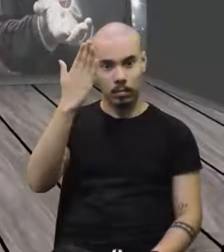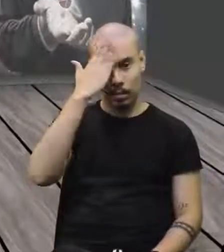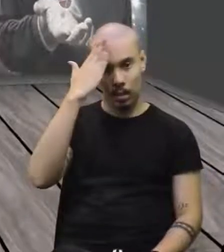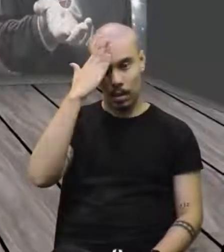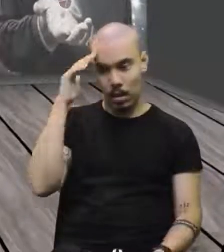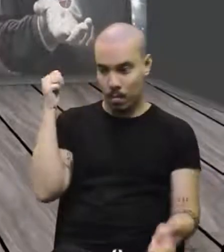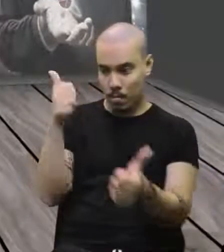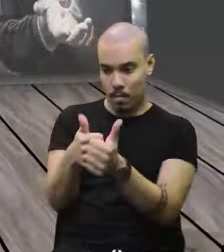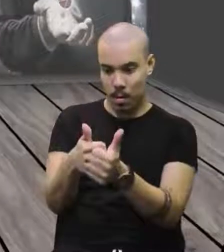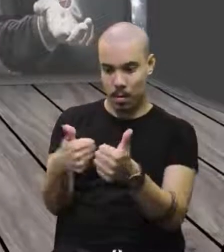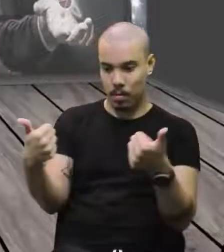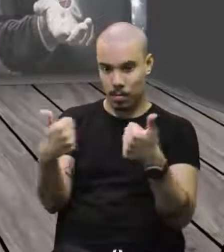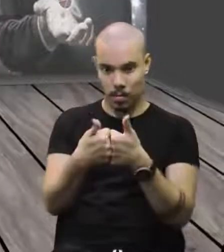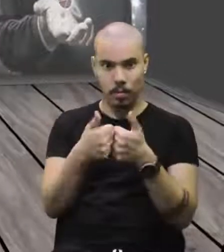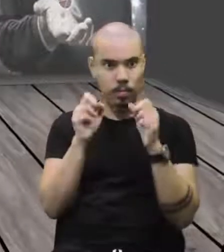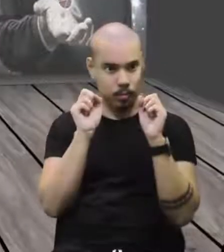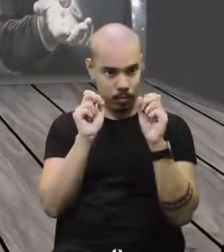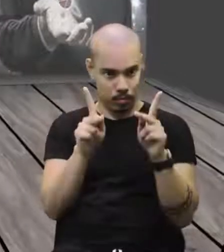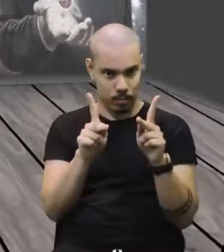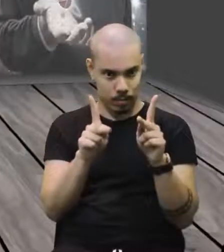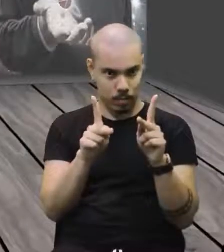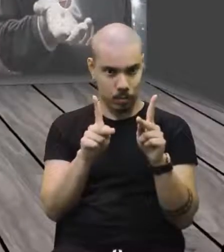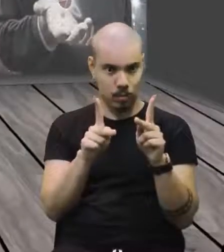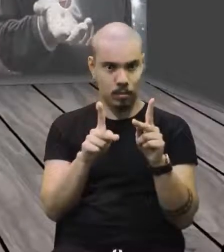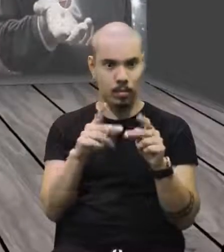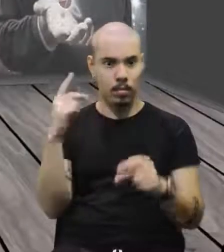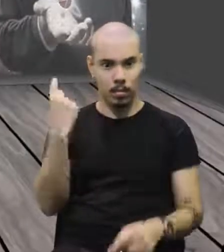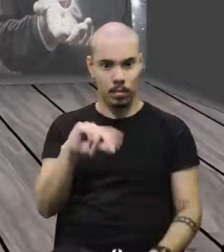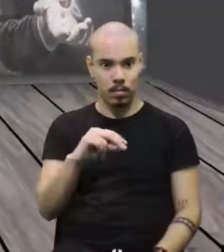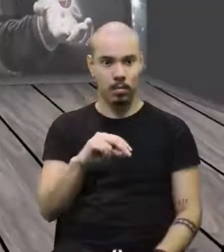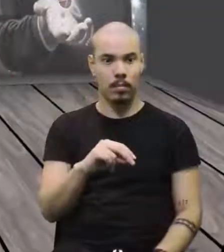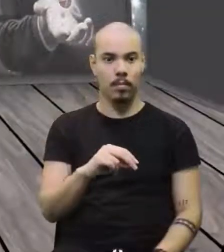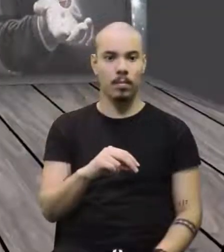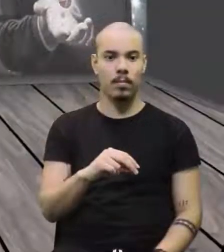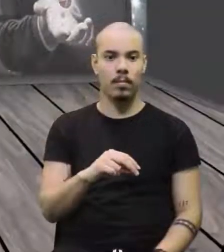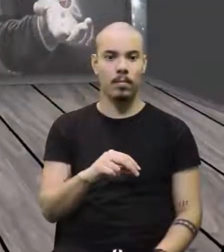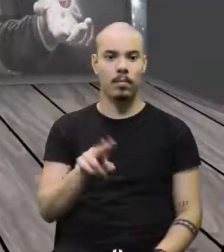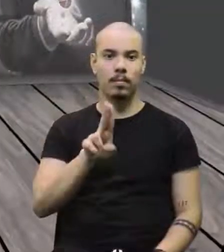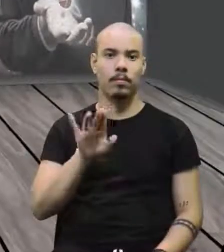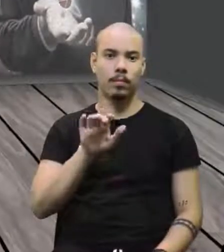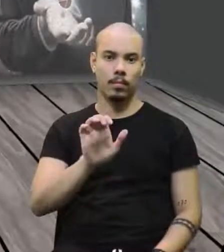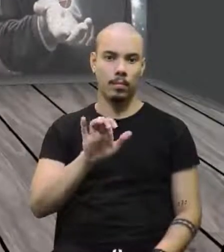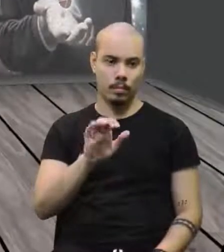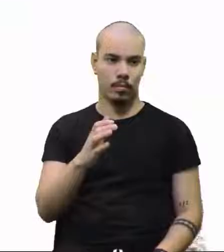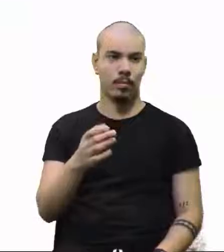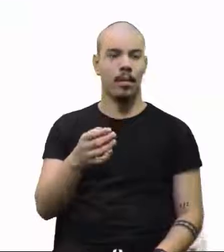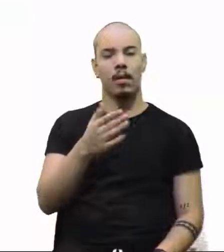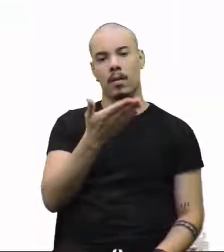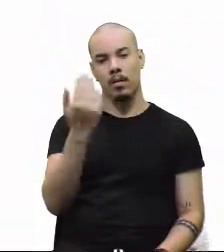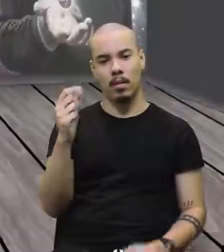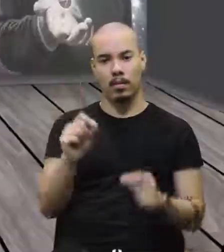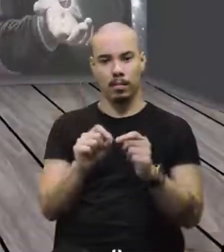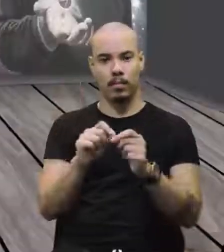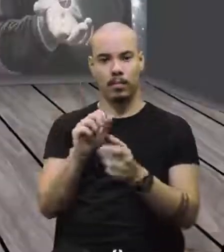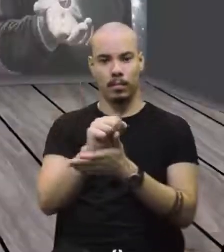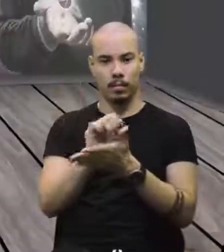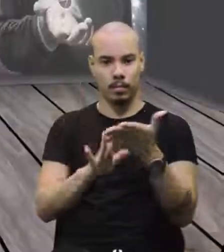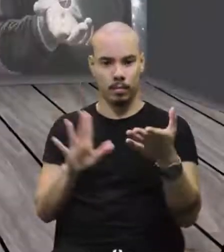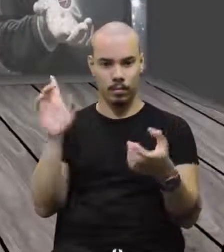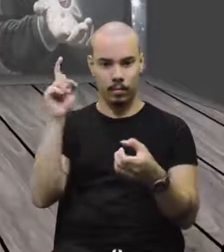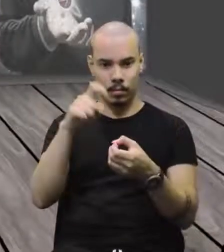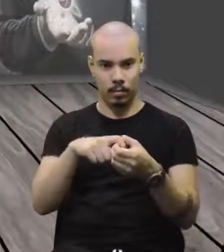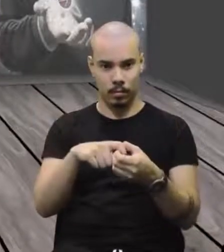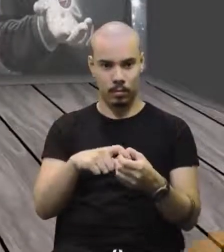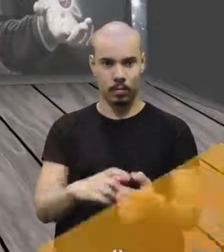se aproximando. Tudo bem? Então, beleza, buzina, vamos lá? Pega a buzina. Olha aí. Pom, pom. Vão lá, façam as atividades e já nós